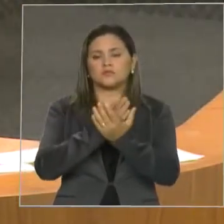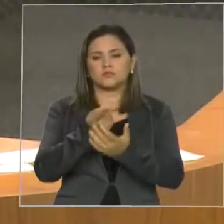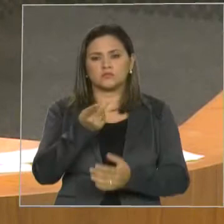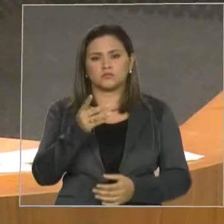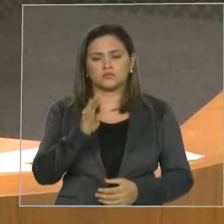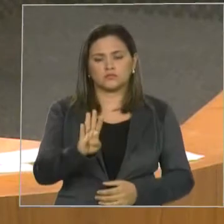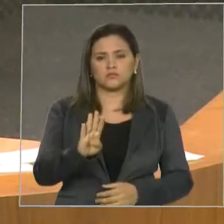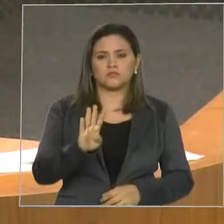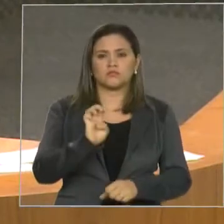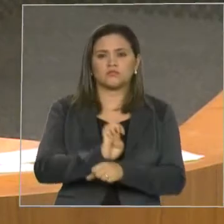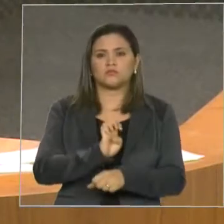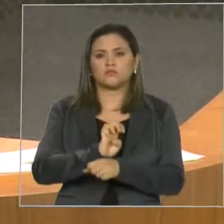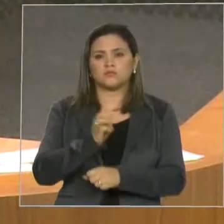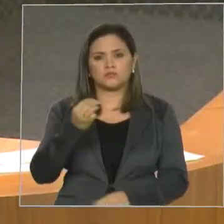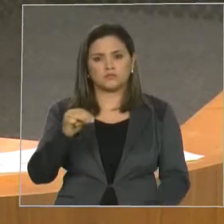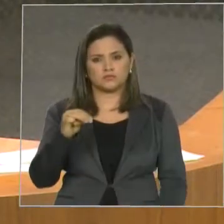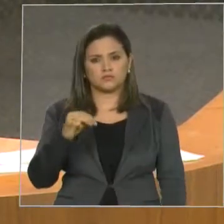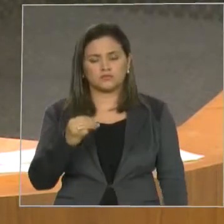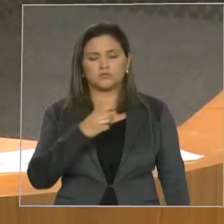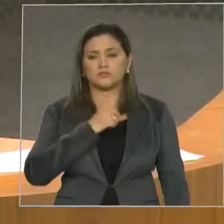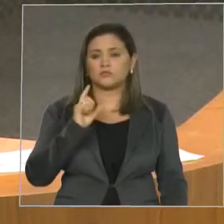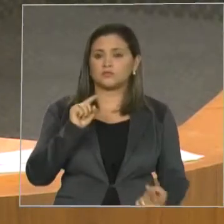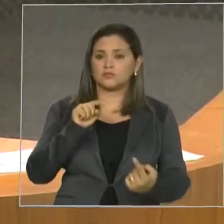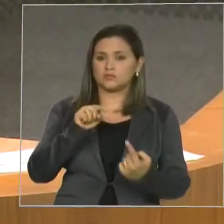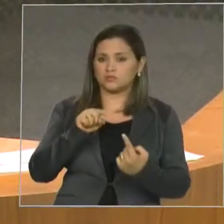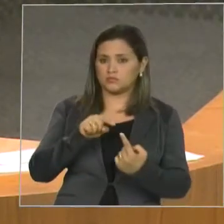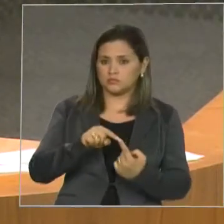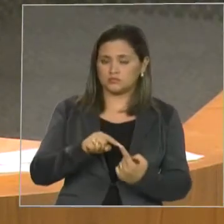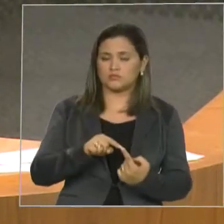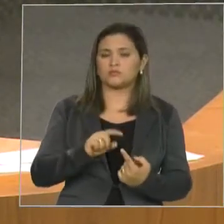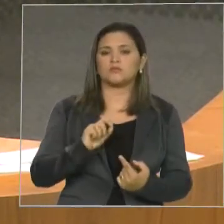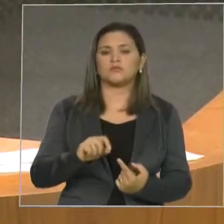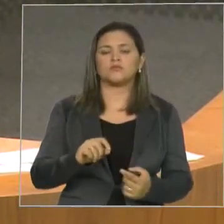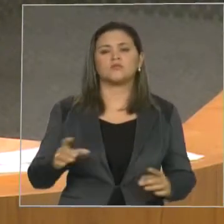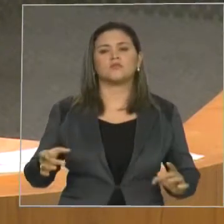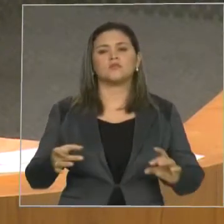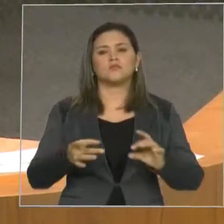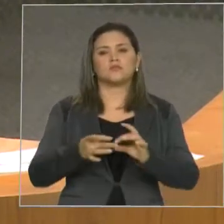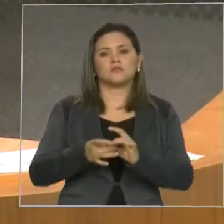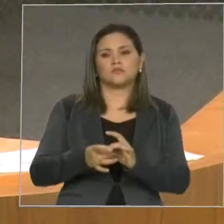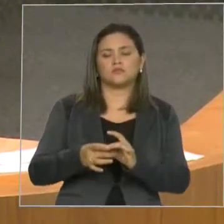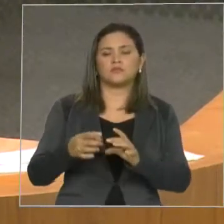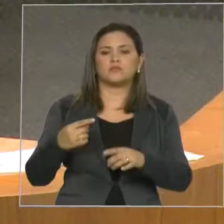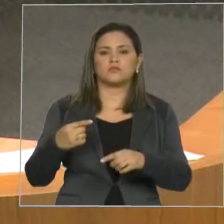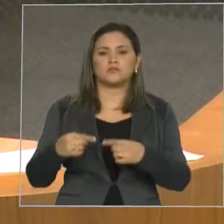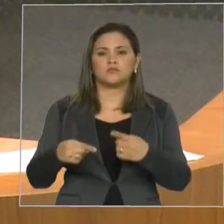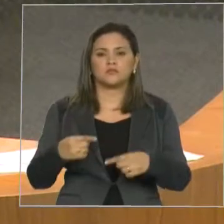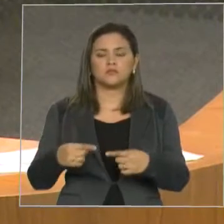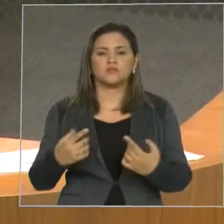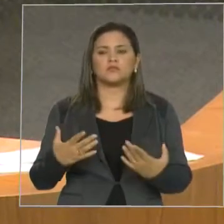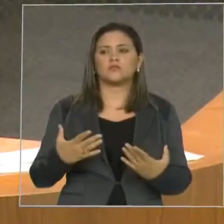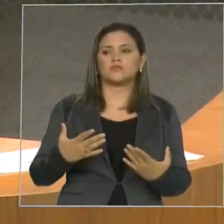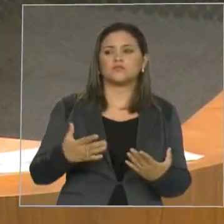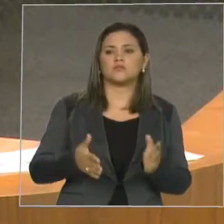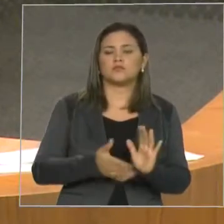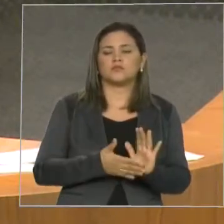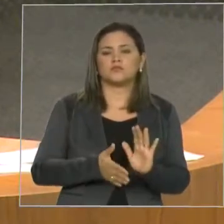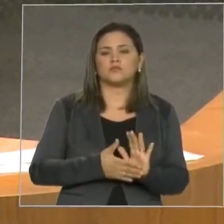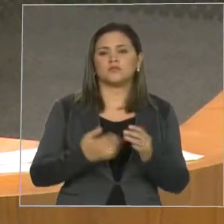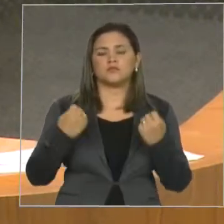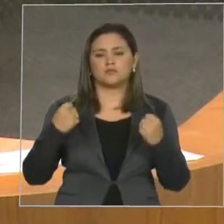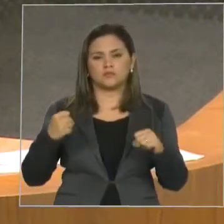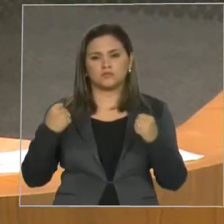Maranhão. Ou seja, tem por finalidade integrar a política esportiva educacional com a política